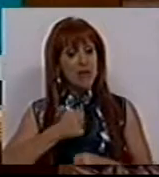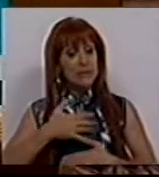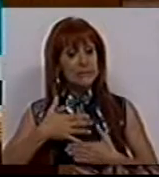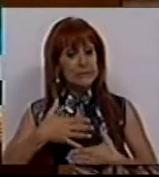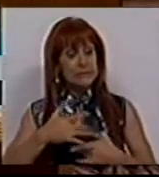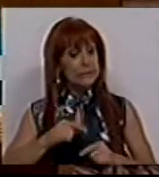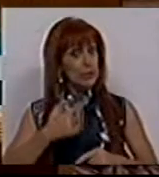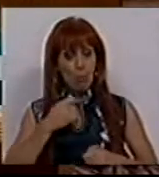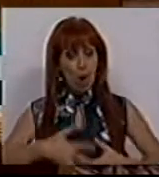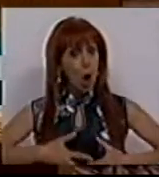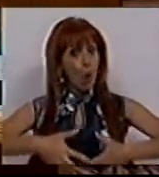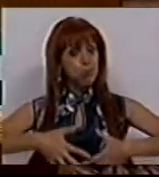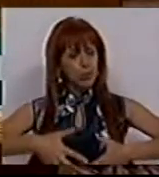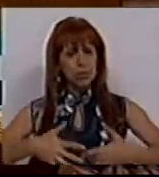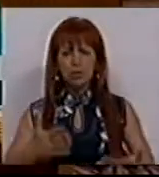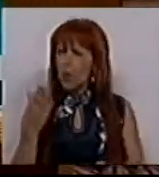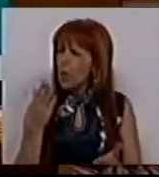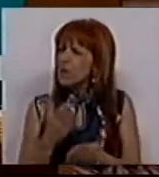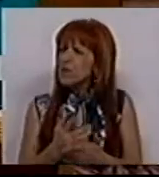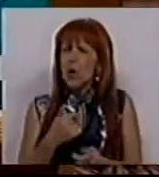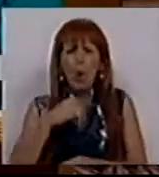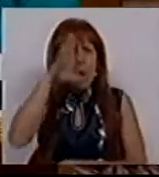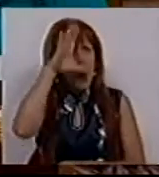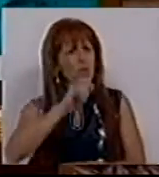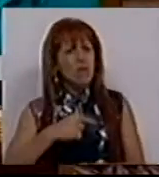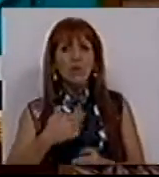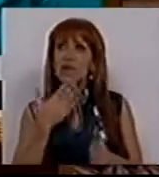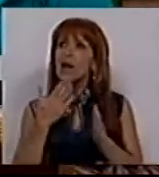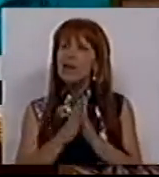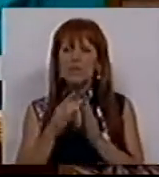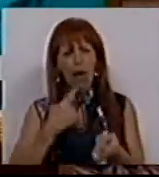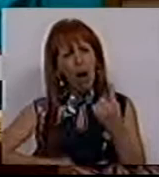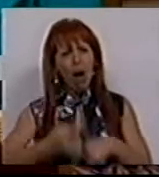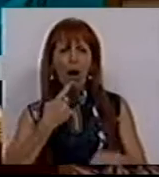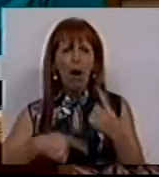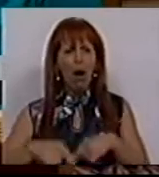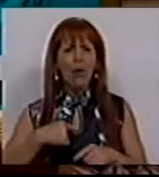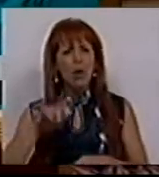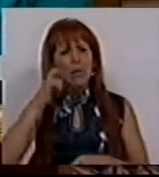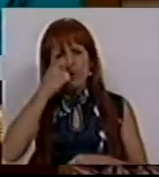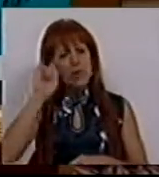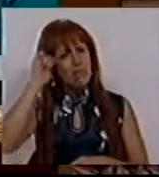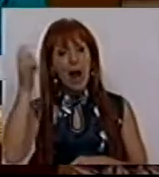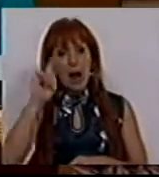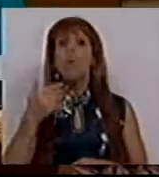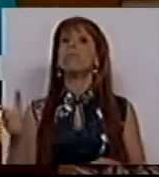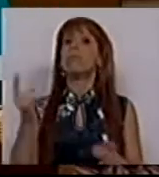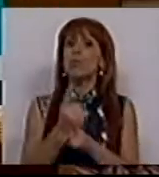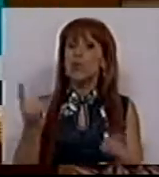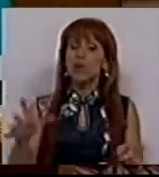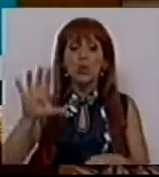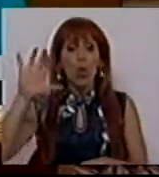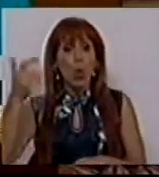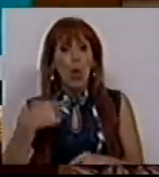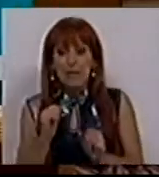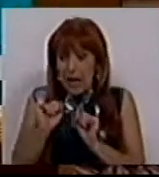de engravidar. Não basta ao Governo apelar à denúncia por parte das vítimas, mais a mais,